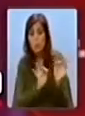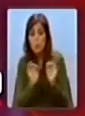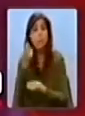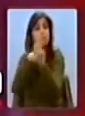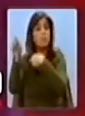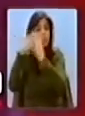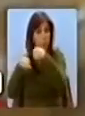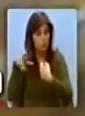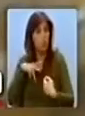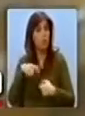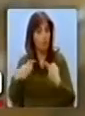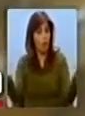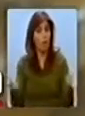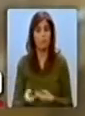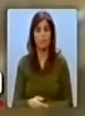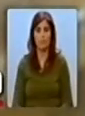Portugal.